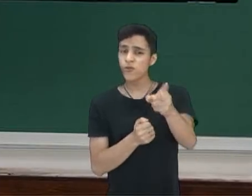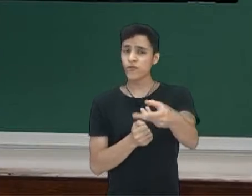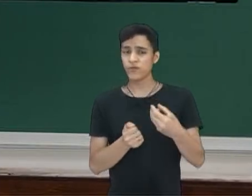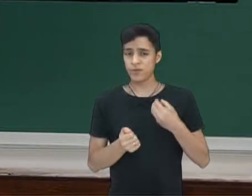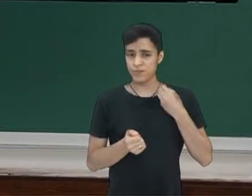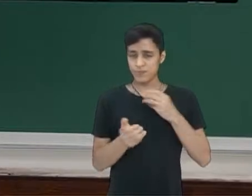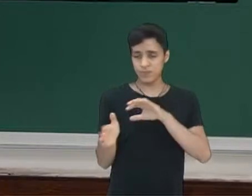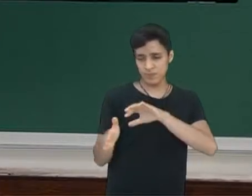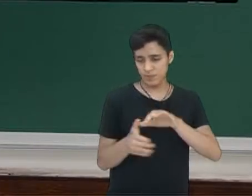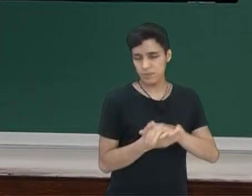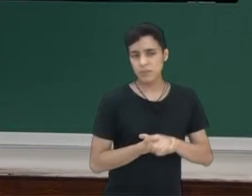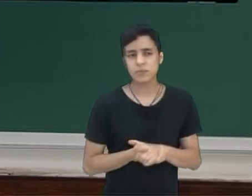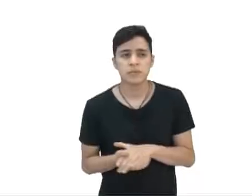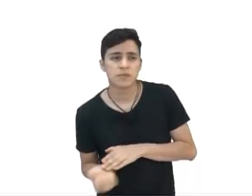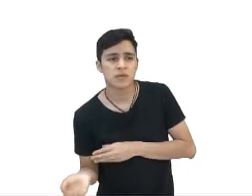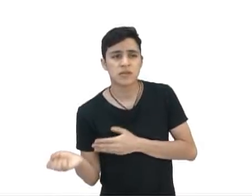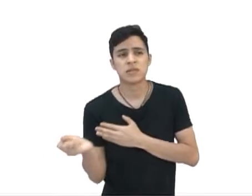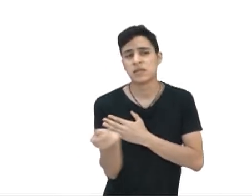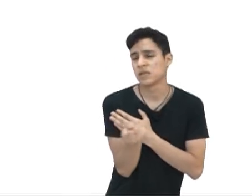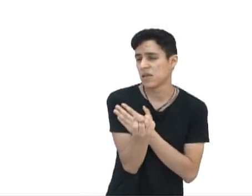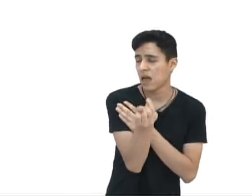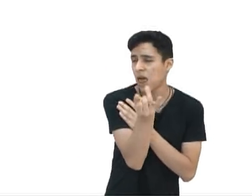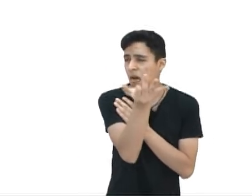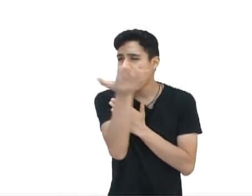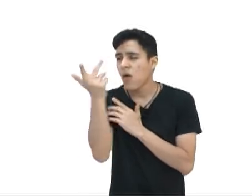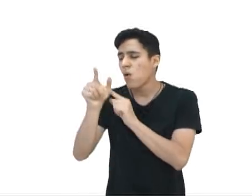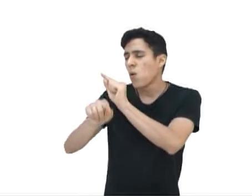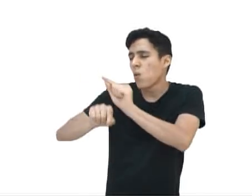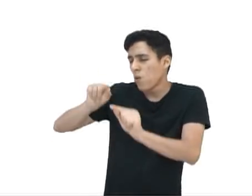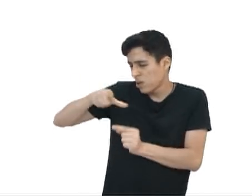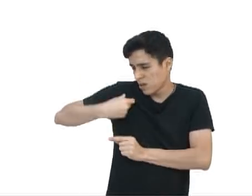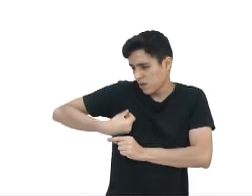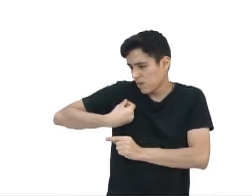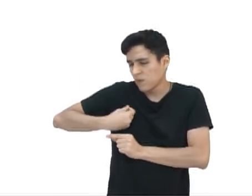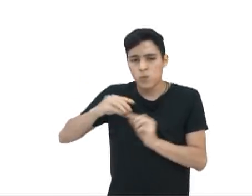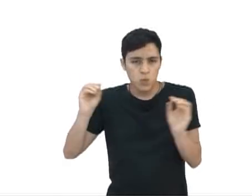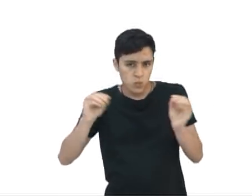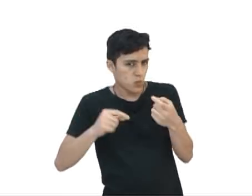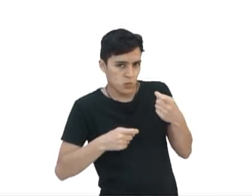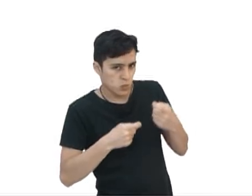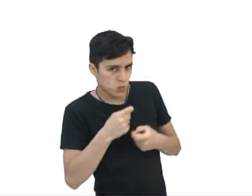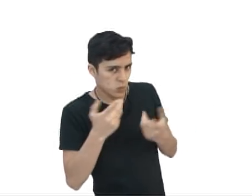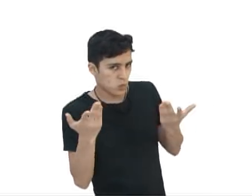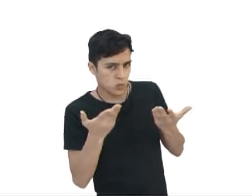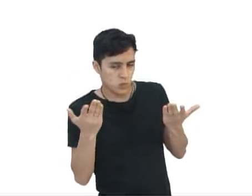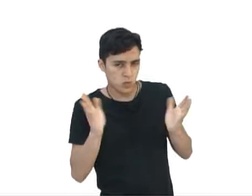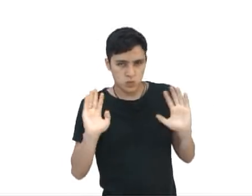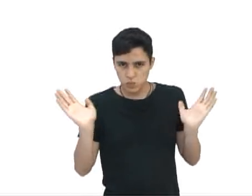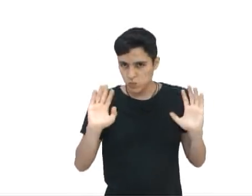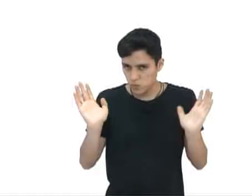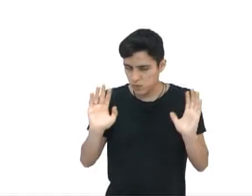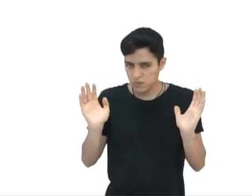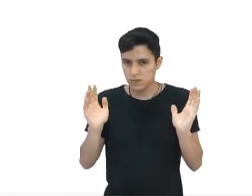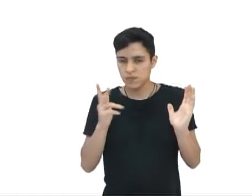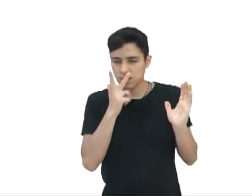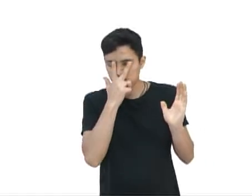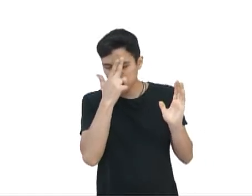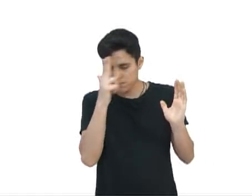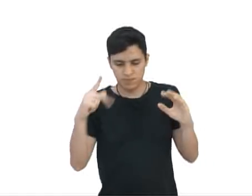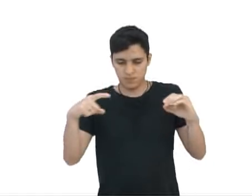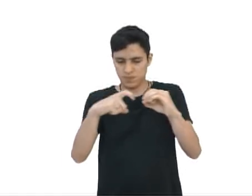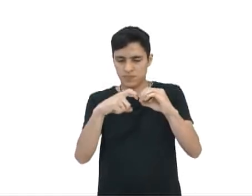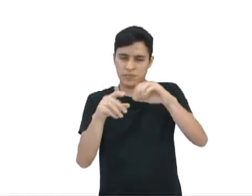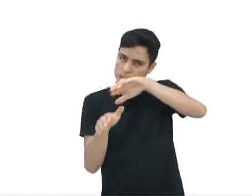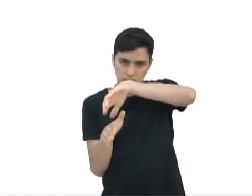Alguns seres vivos, eles se reproduzem então de forma assexuada, quando não tem a participação de